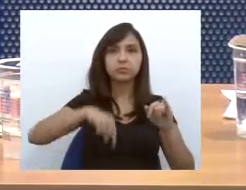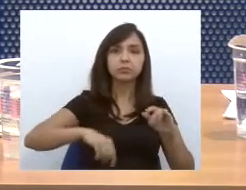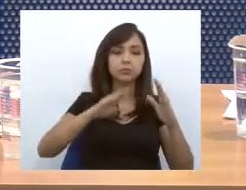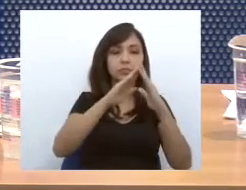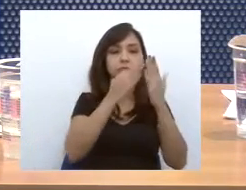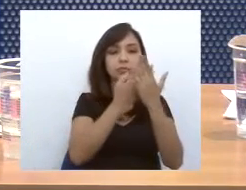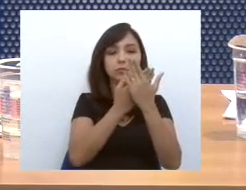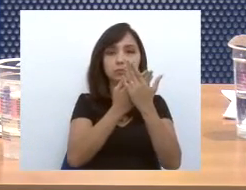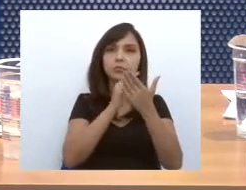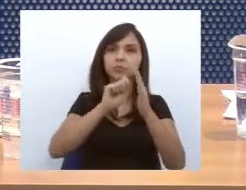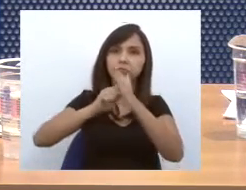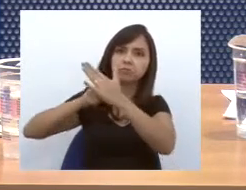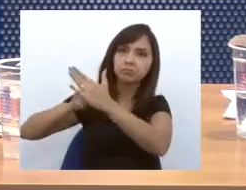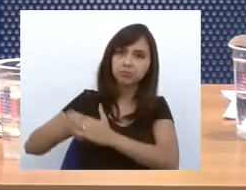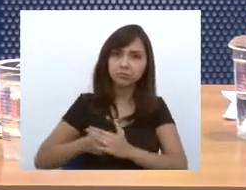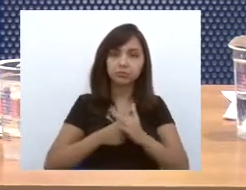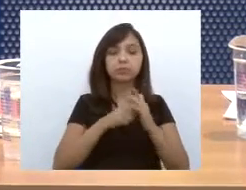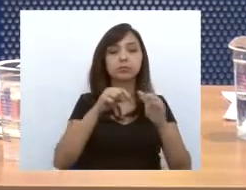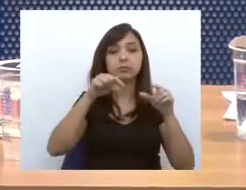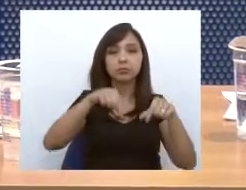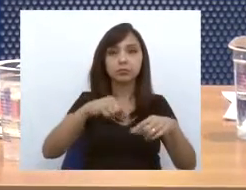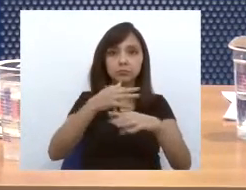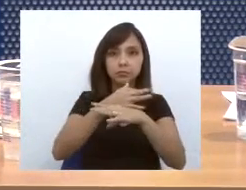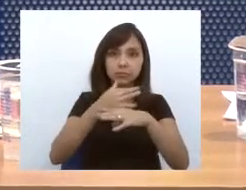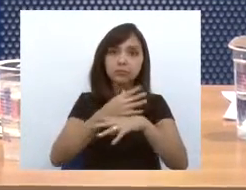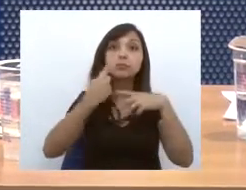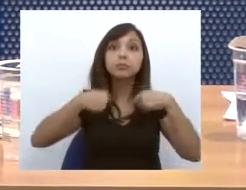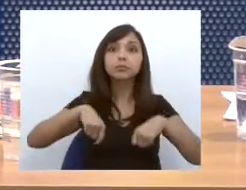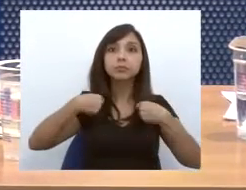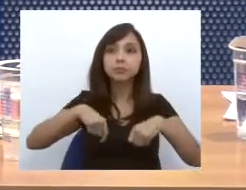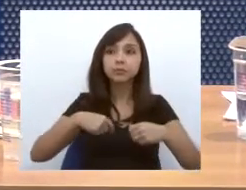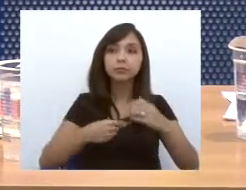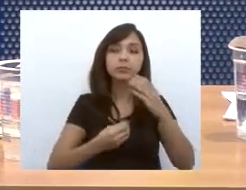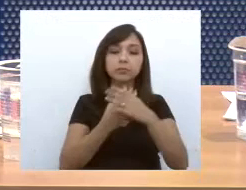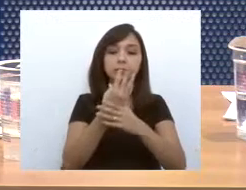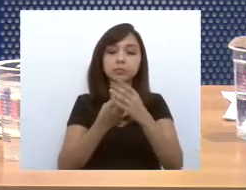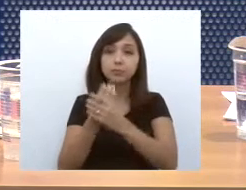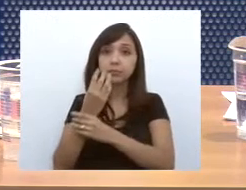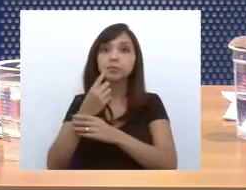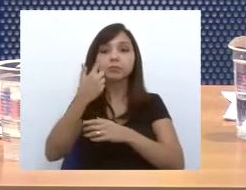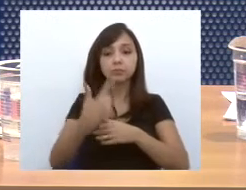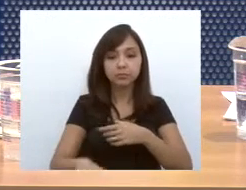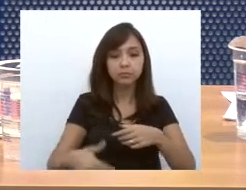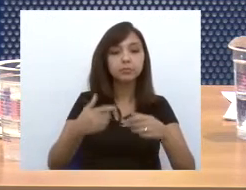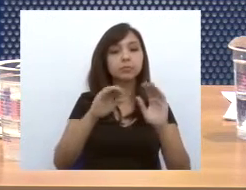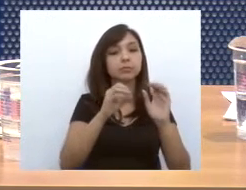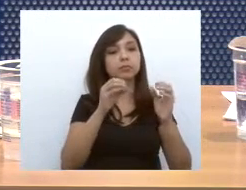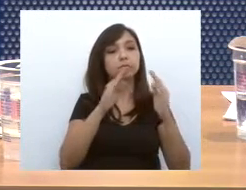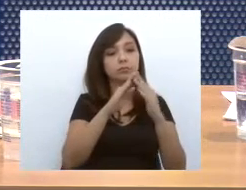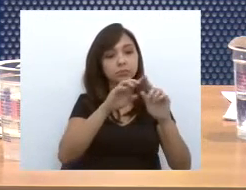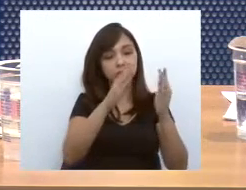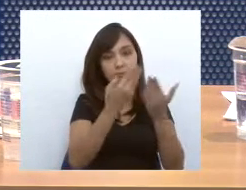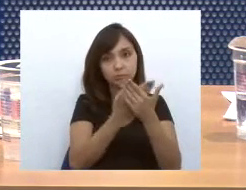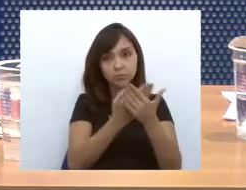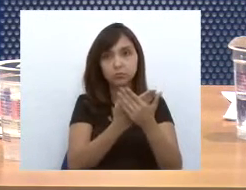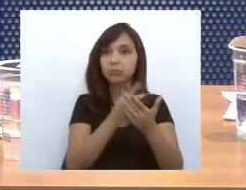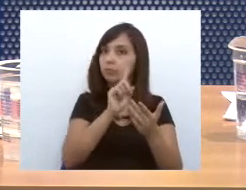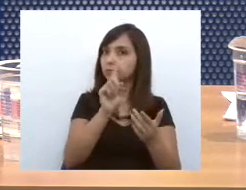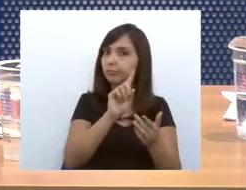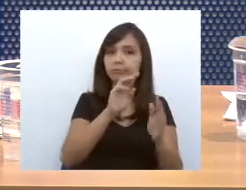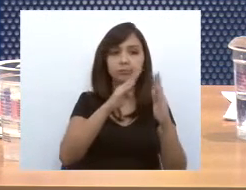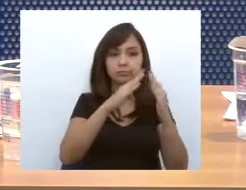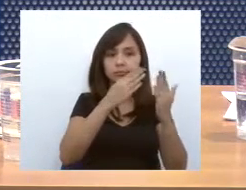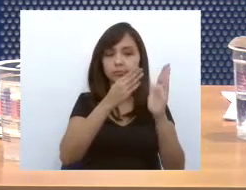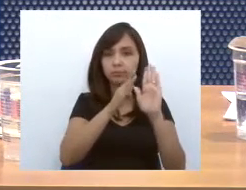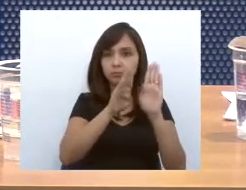fechadas. Considerando que a cidade necessita de implantação de mais unidades educacionais e não do